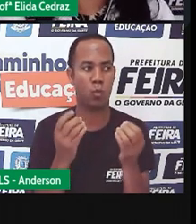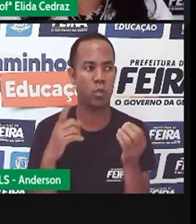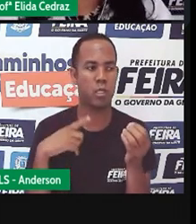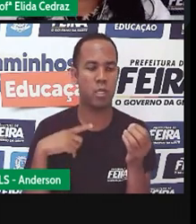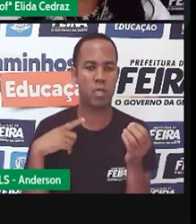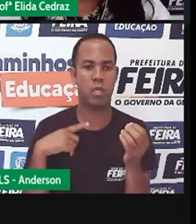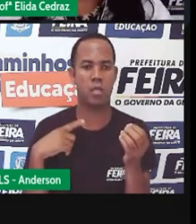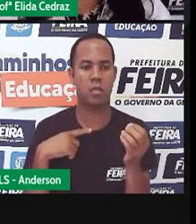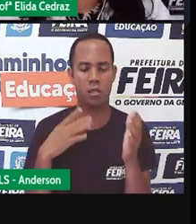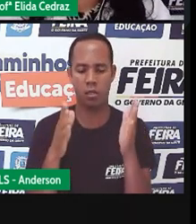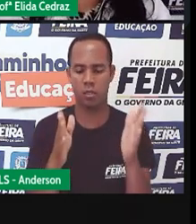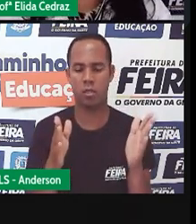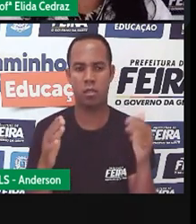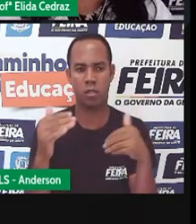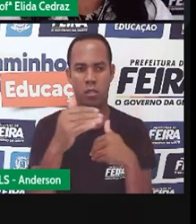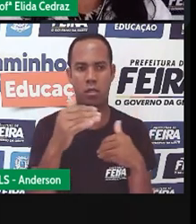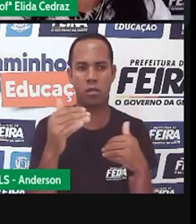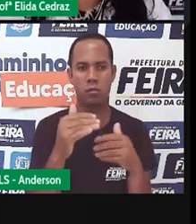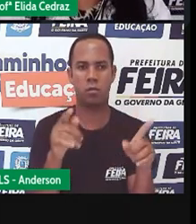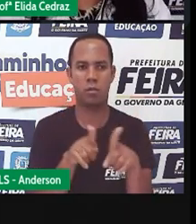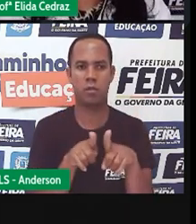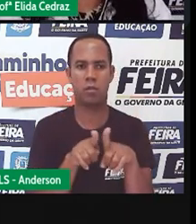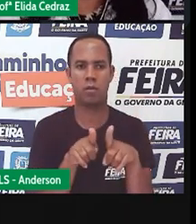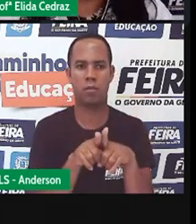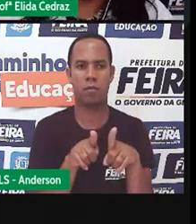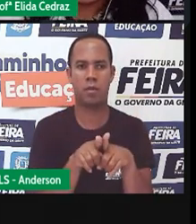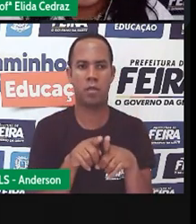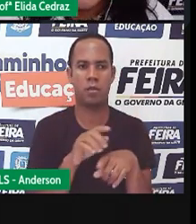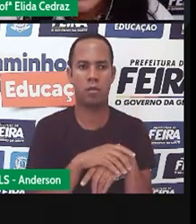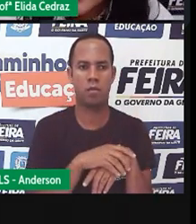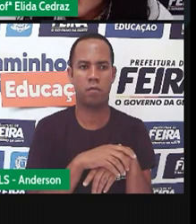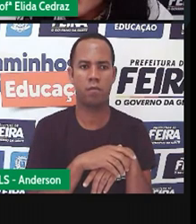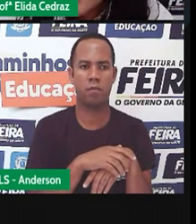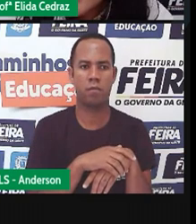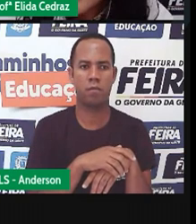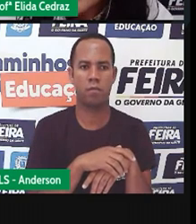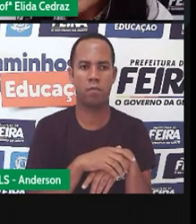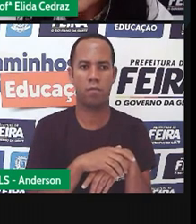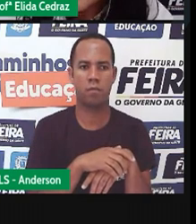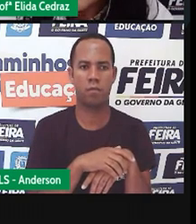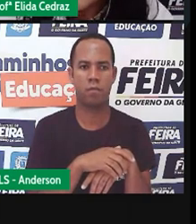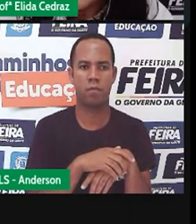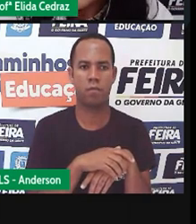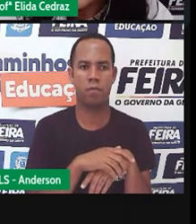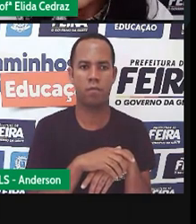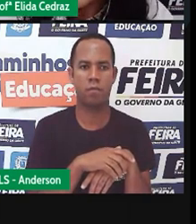lados, quadrado, retângulo e...